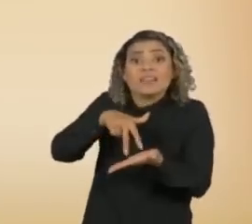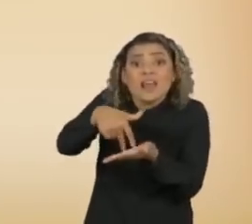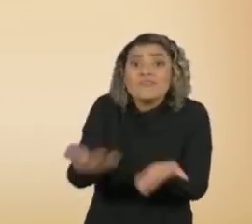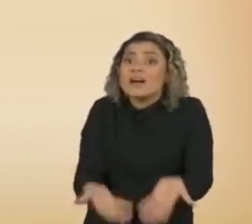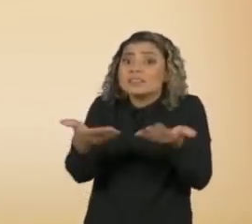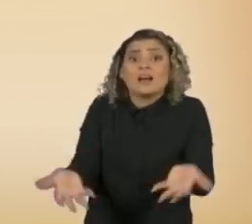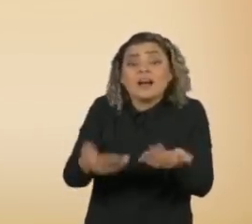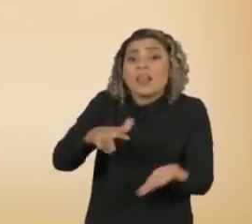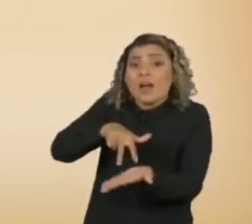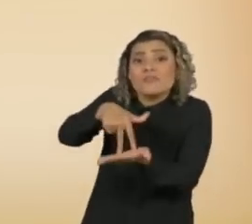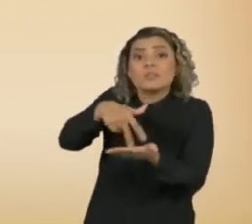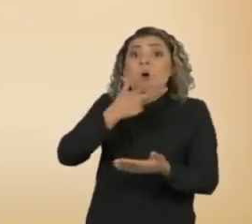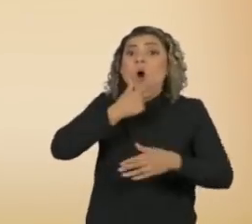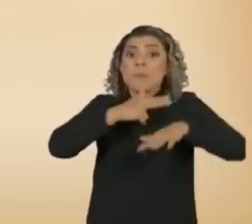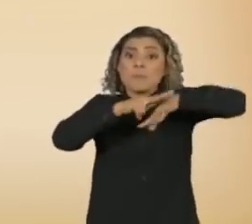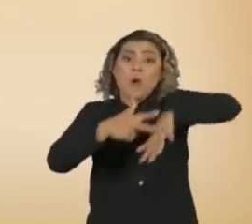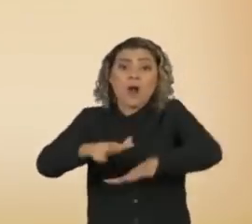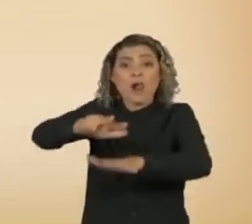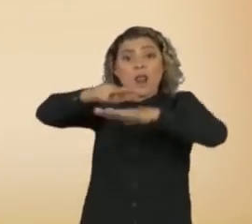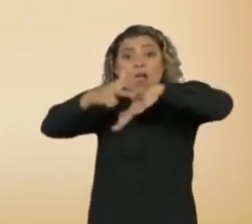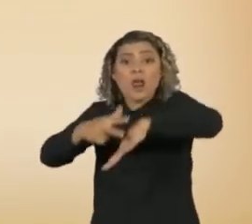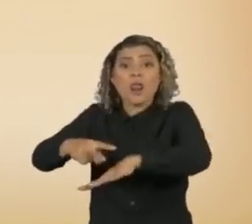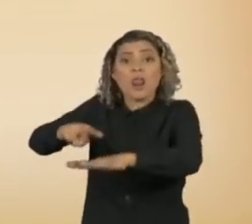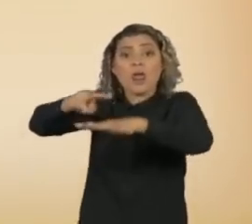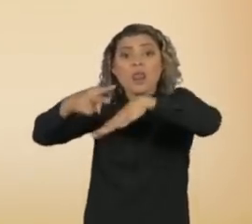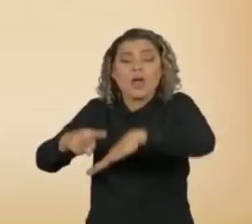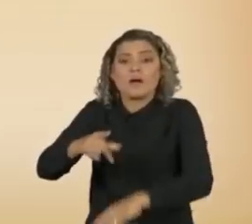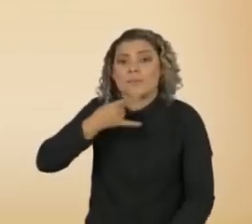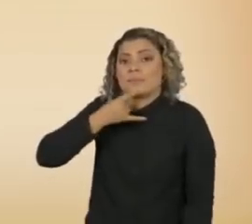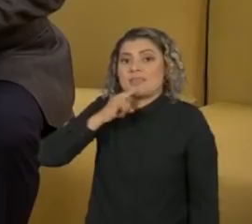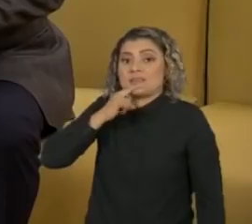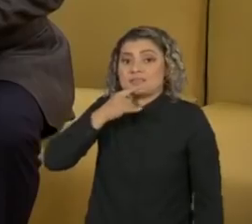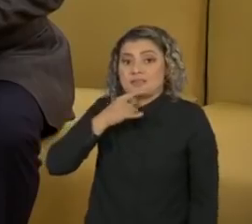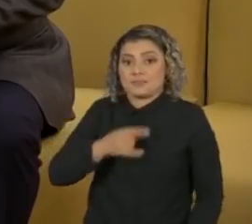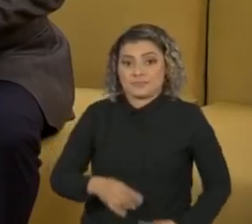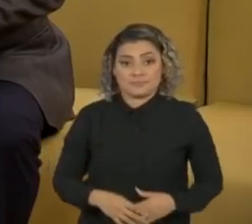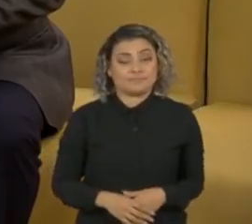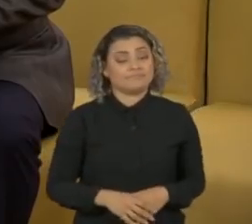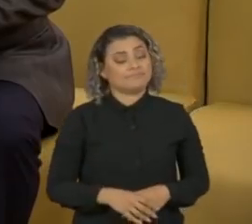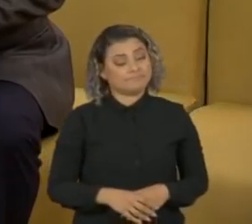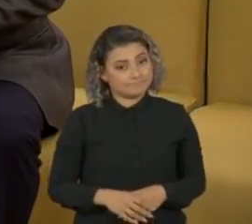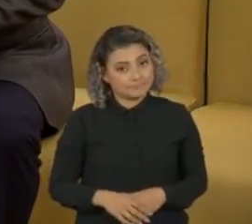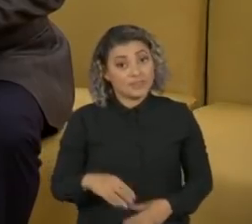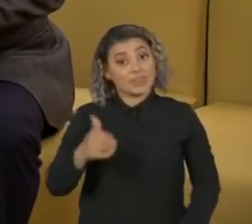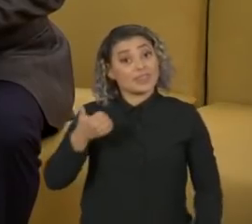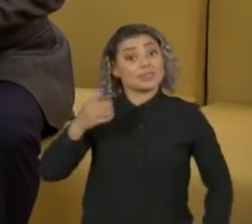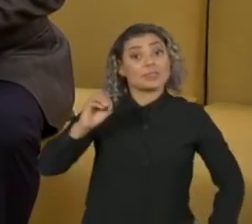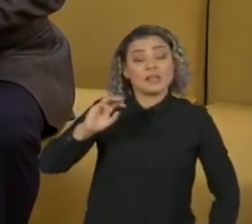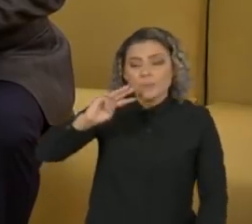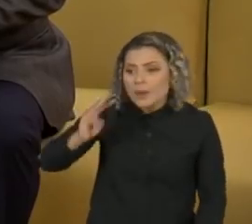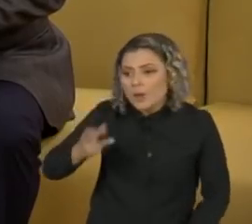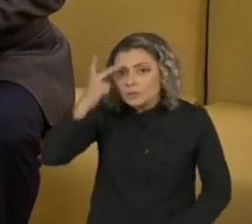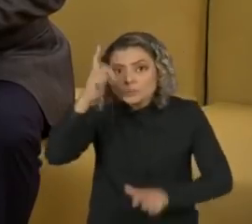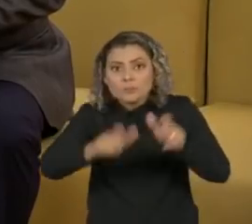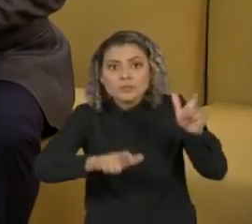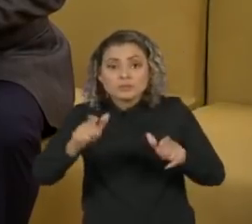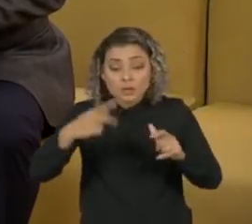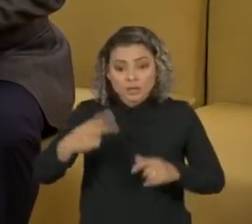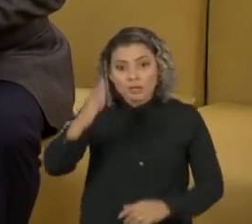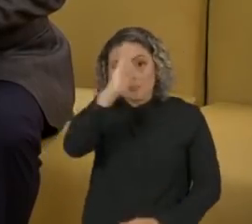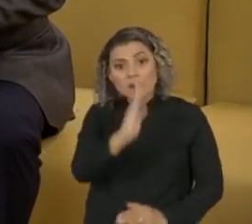Um homem foi arrastado pela água em Piracicaba. 10 milhões de pessoas no Brasil